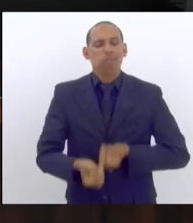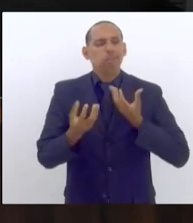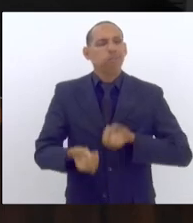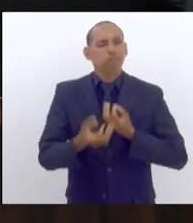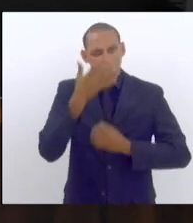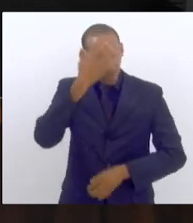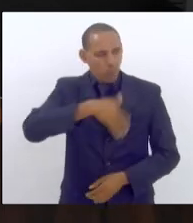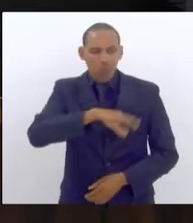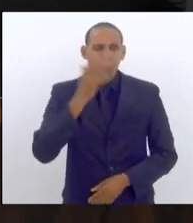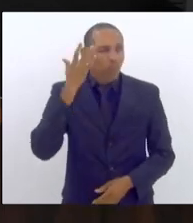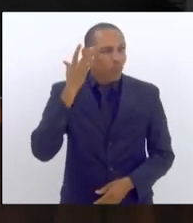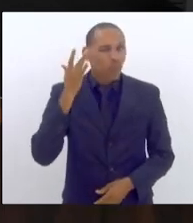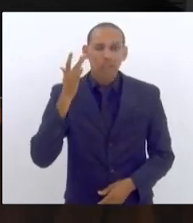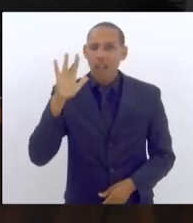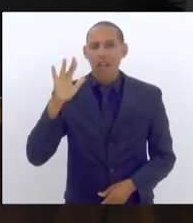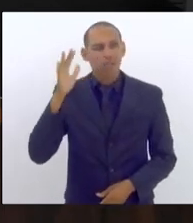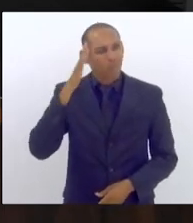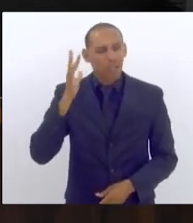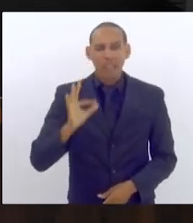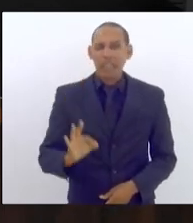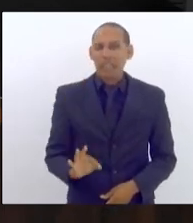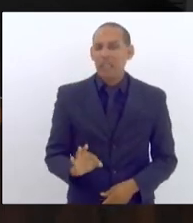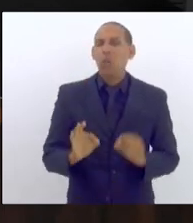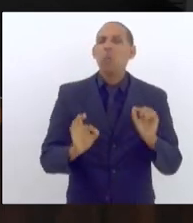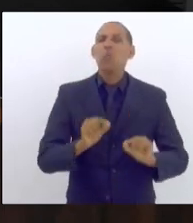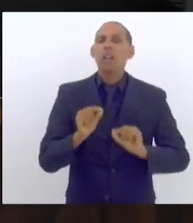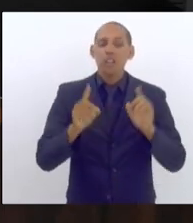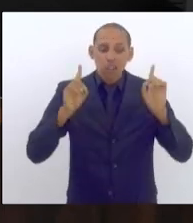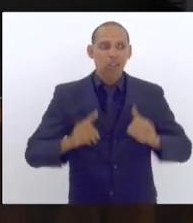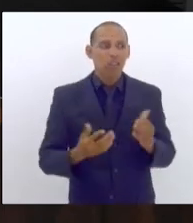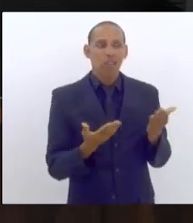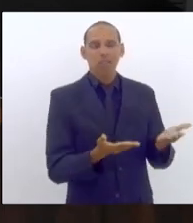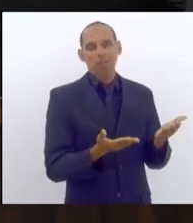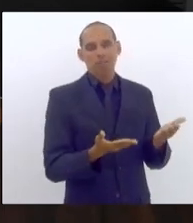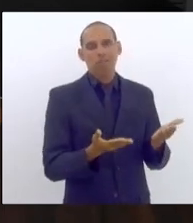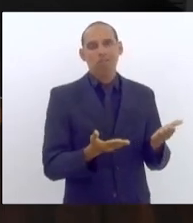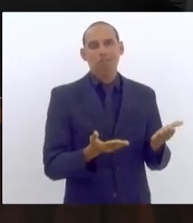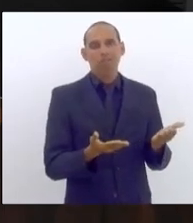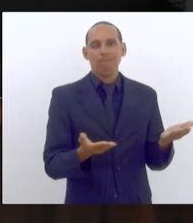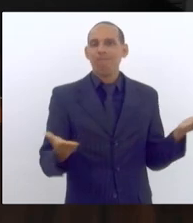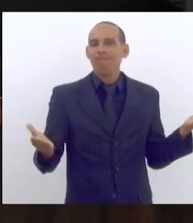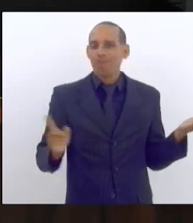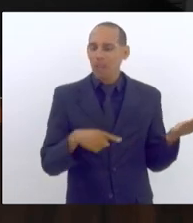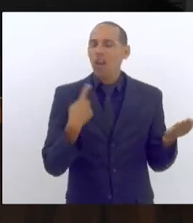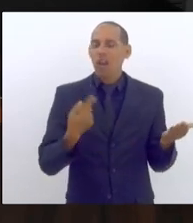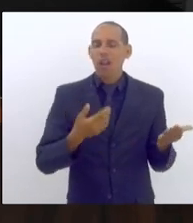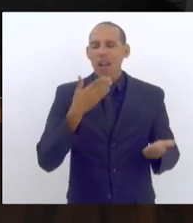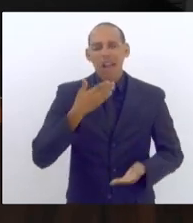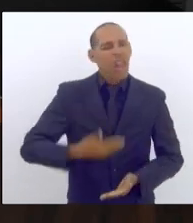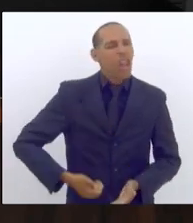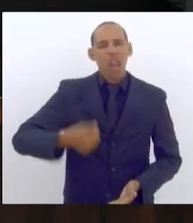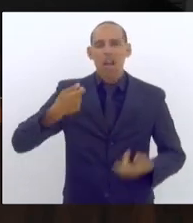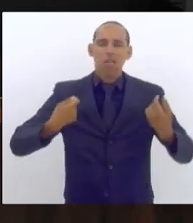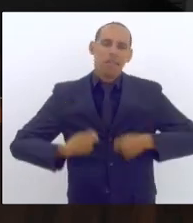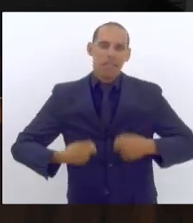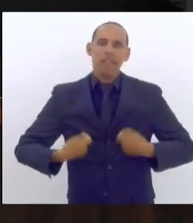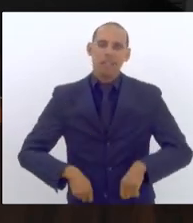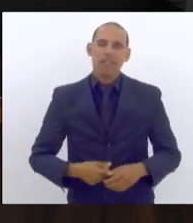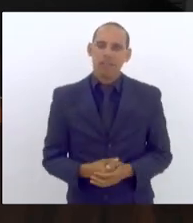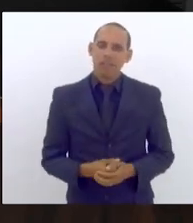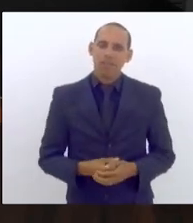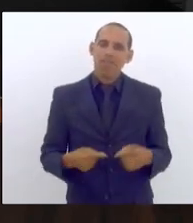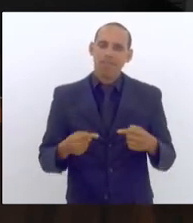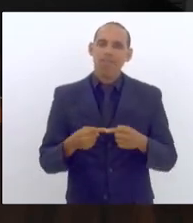pessoas não têm informação mínima dos seus direitos. Então, a gente precisa melhorar muito nesse